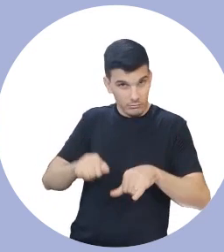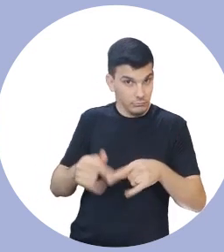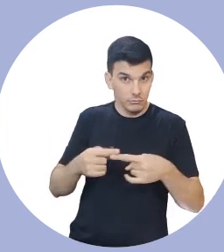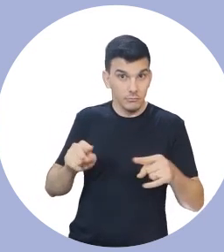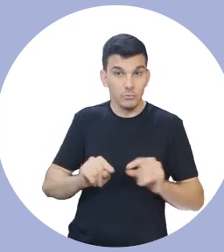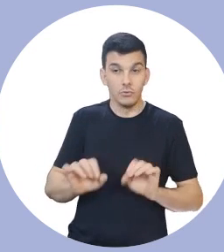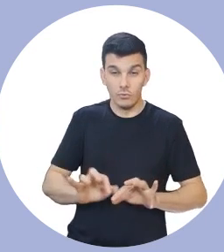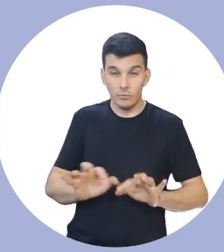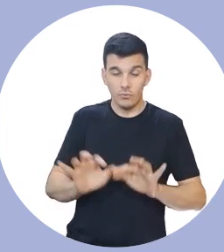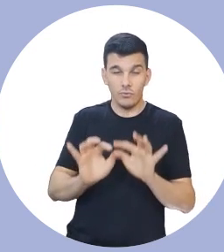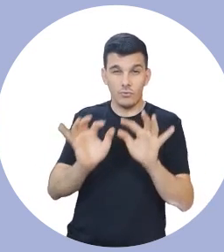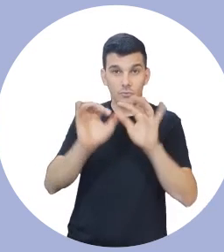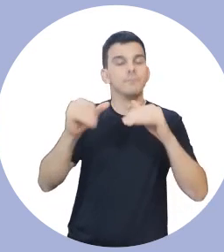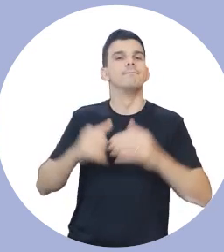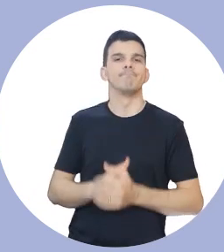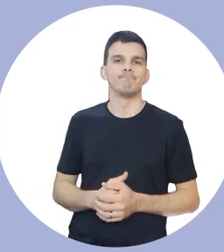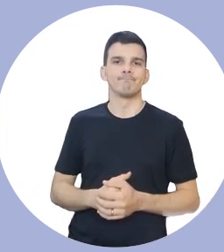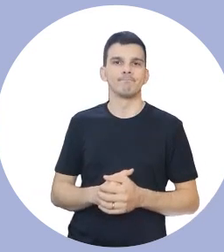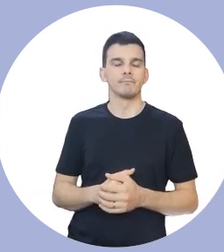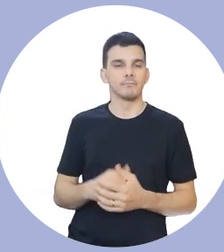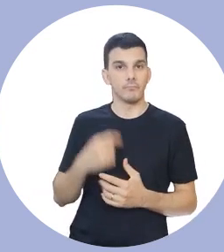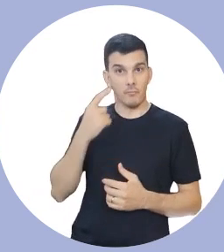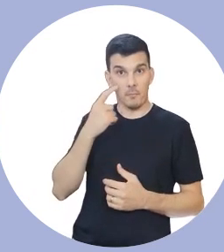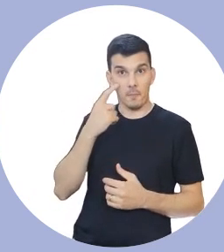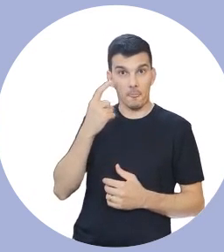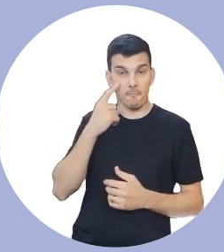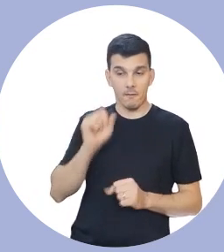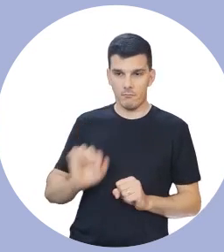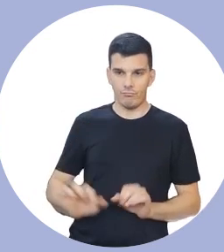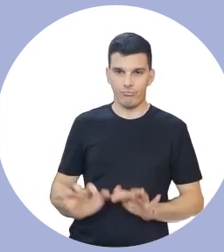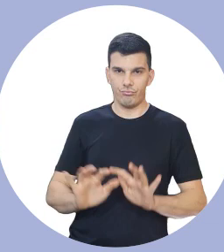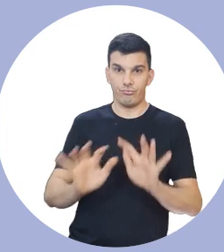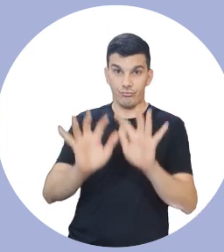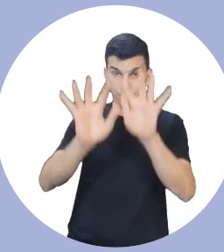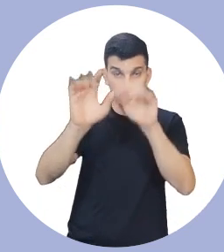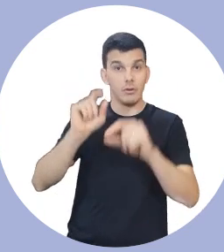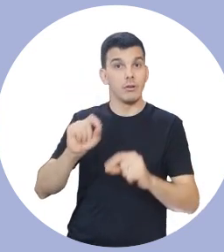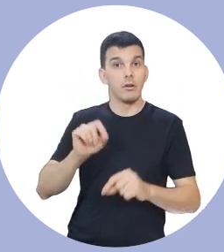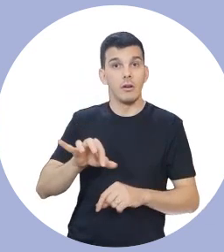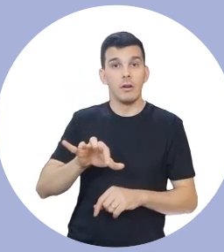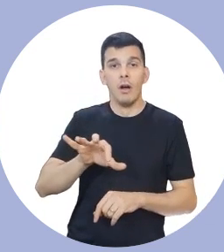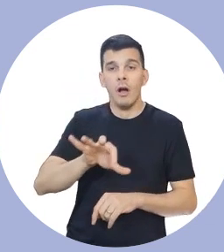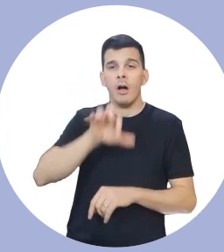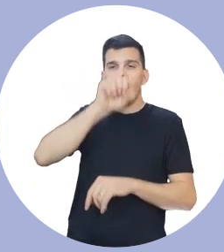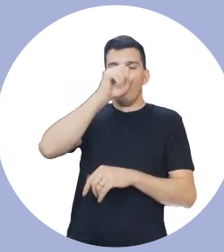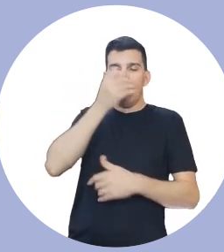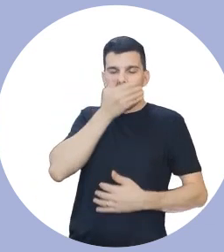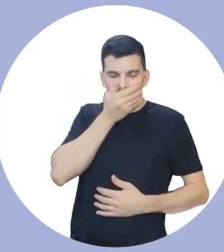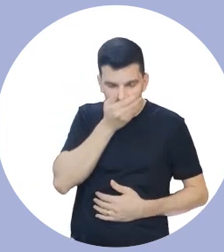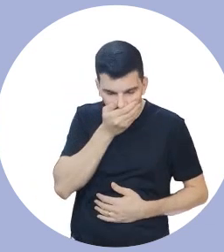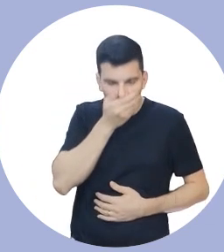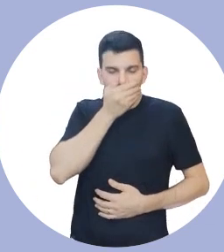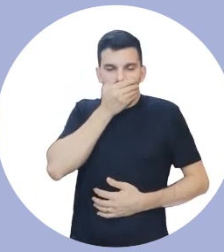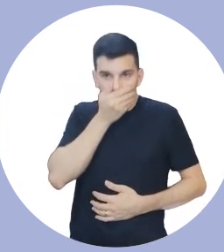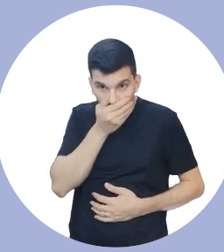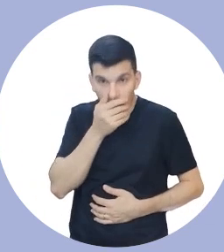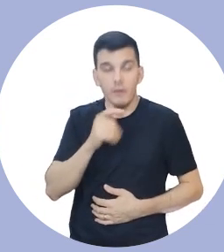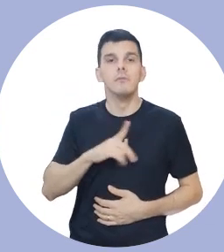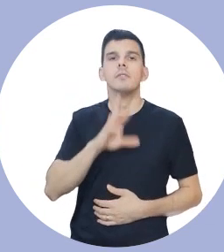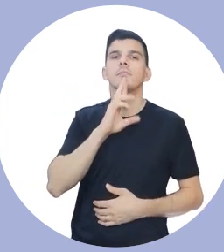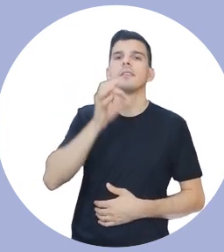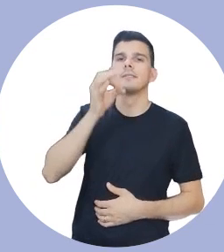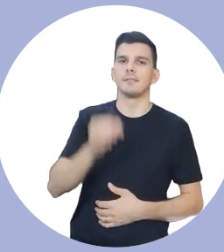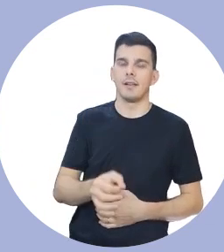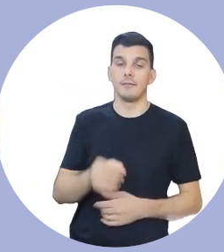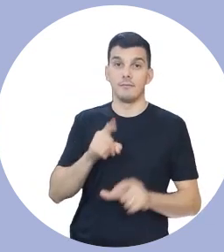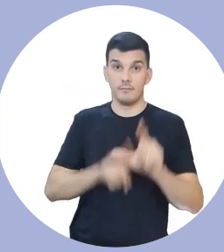pela diluição de um sólido. Levando em consideração que os gases produzidos fizeram mal à pessoa, a gente pode associar